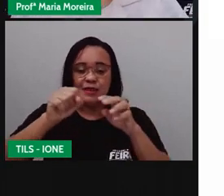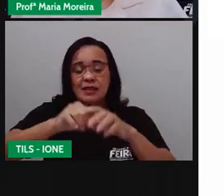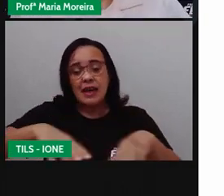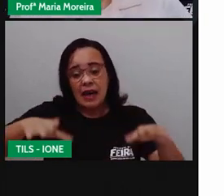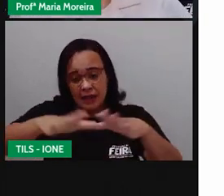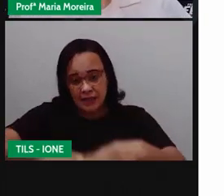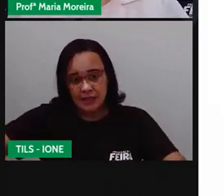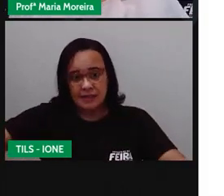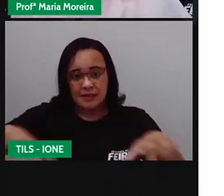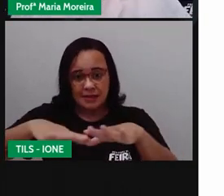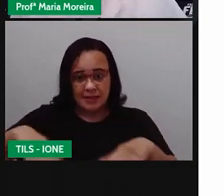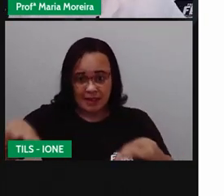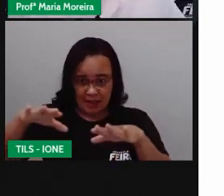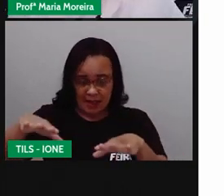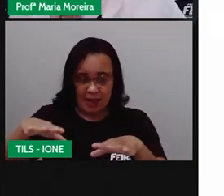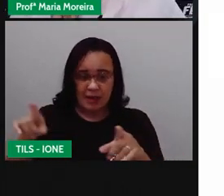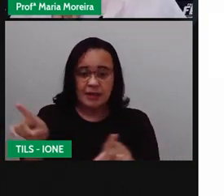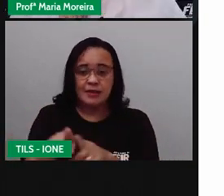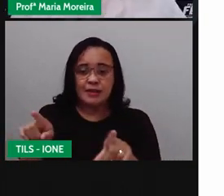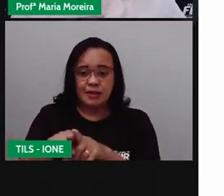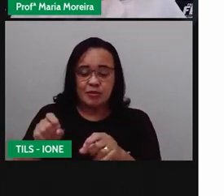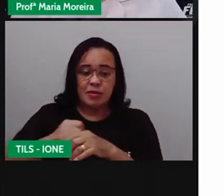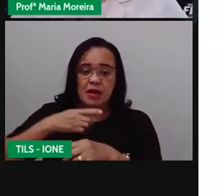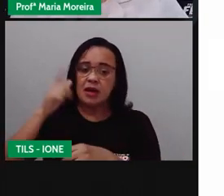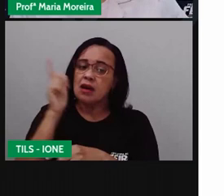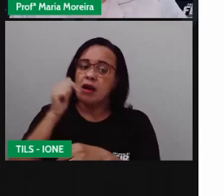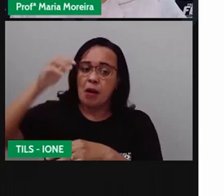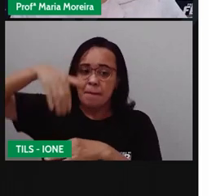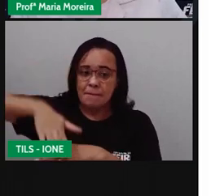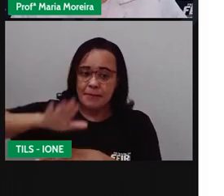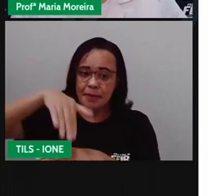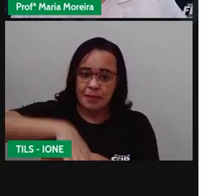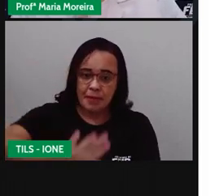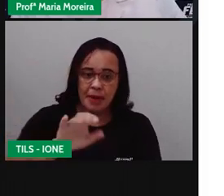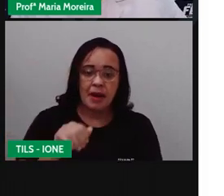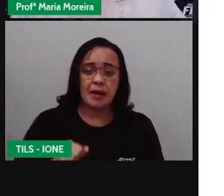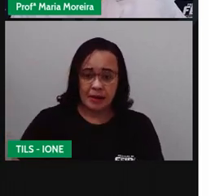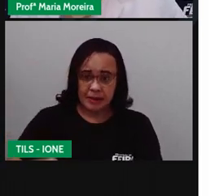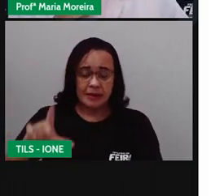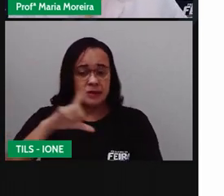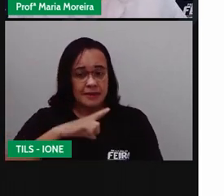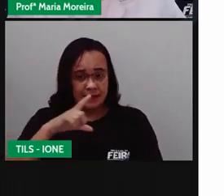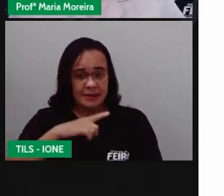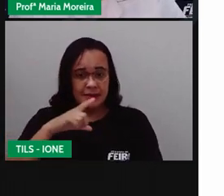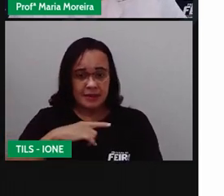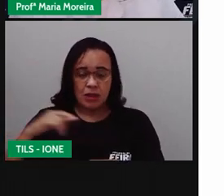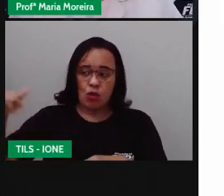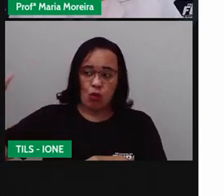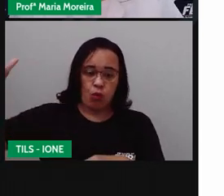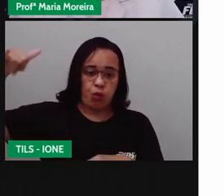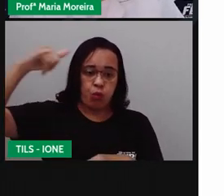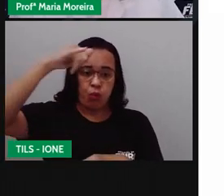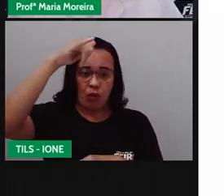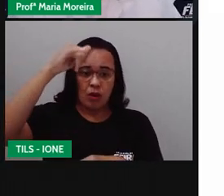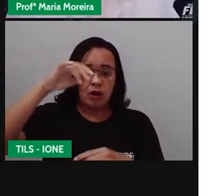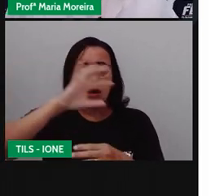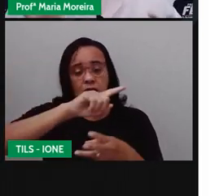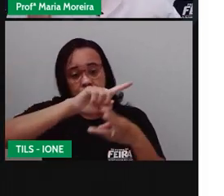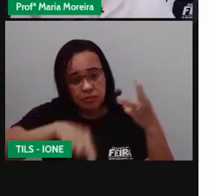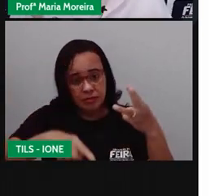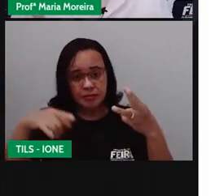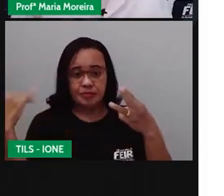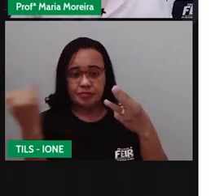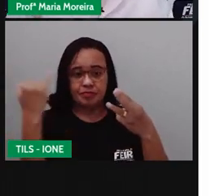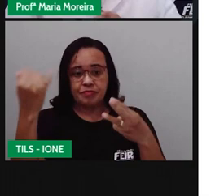ou aquático. Vamos lá. Por que que eles são de grande relevância para o desenvolvimento econômico? Porque